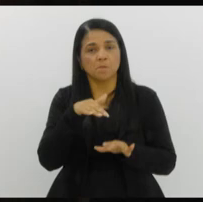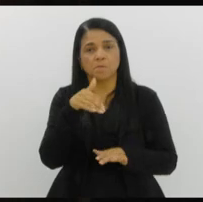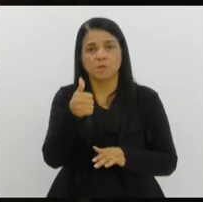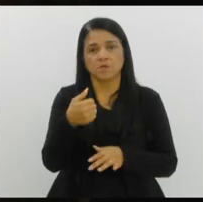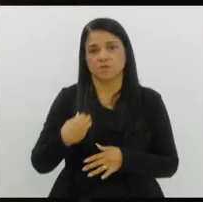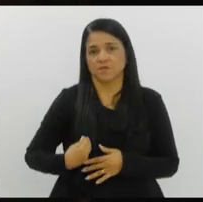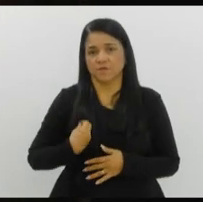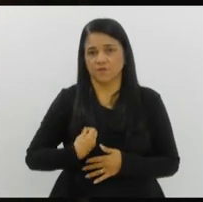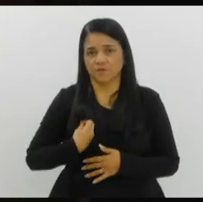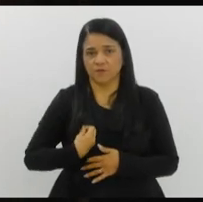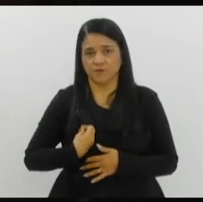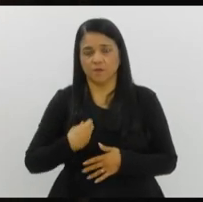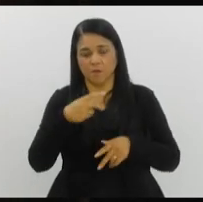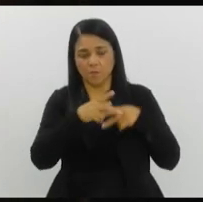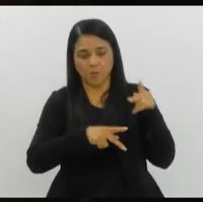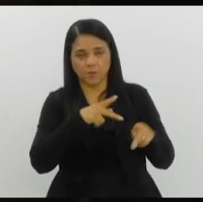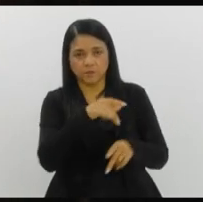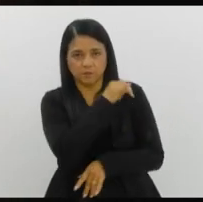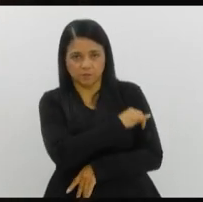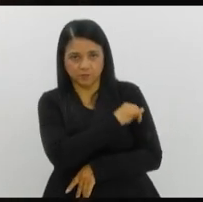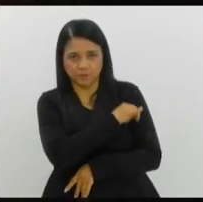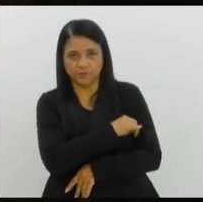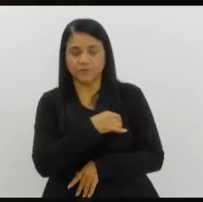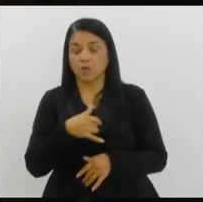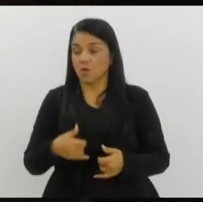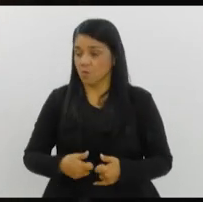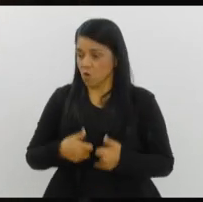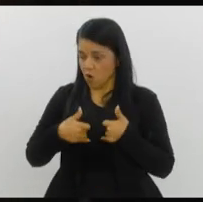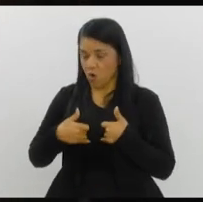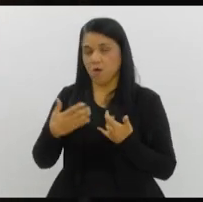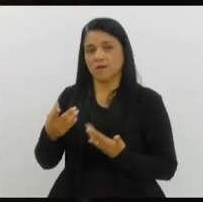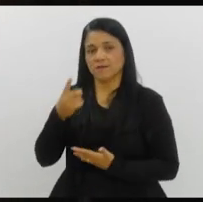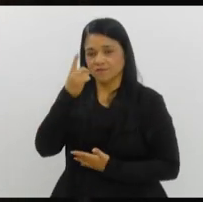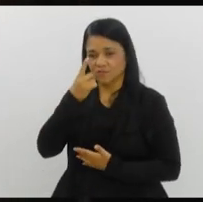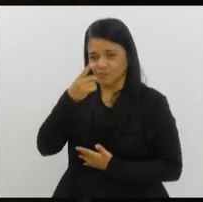vida do carioca. Então, me honra muito, deputada Tiaju, estar aqui,